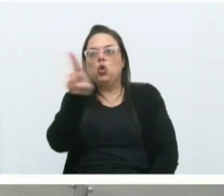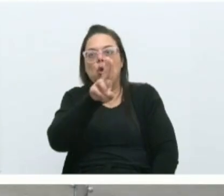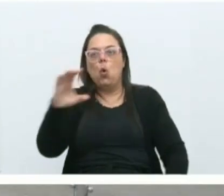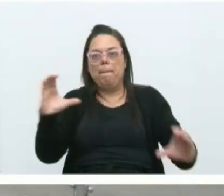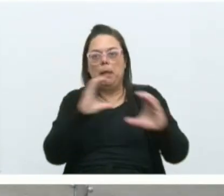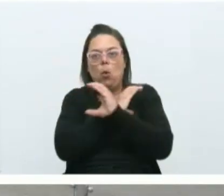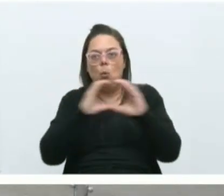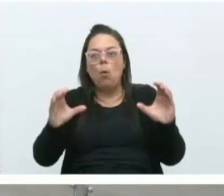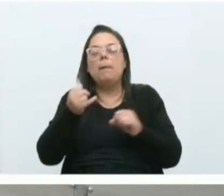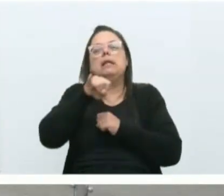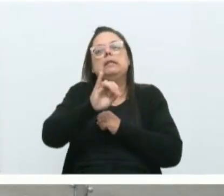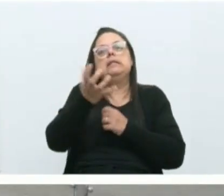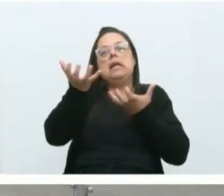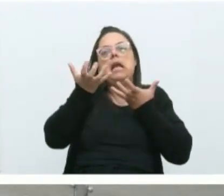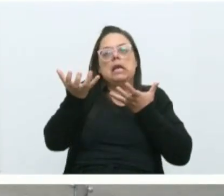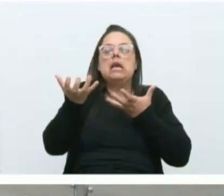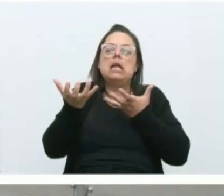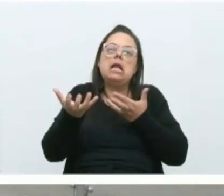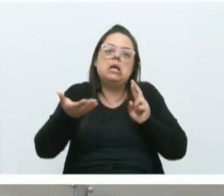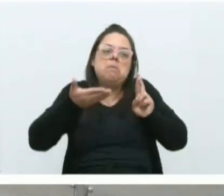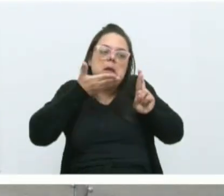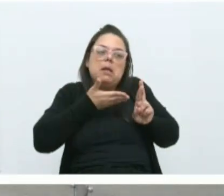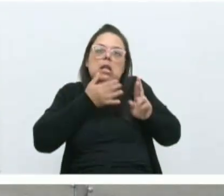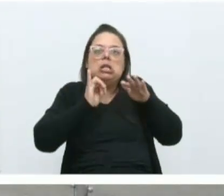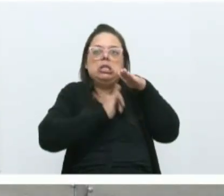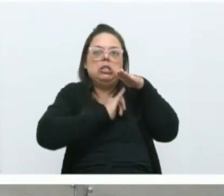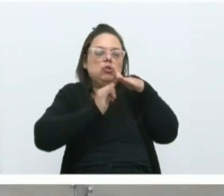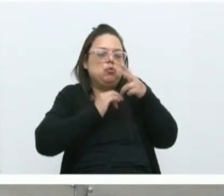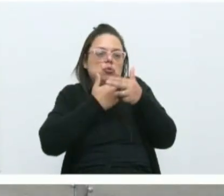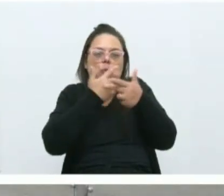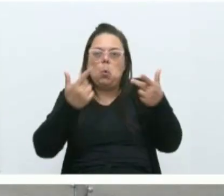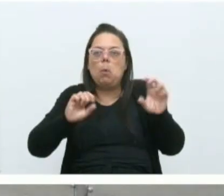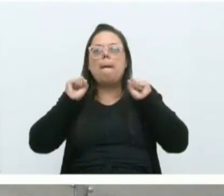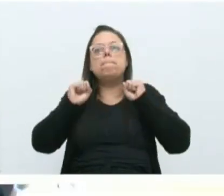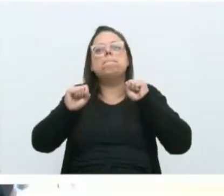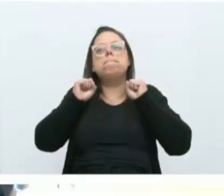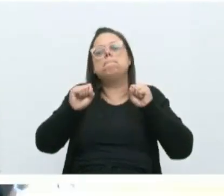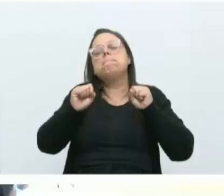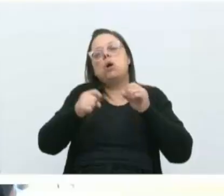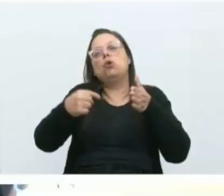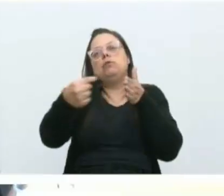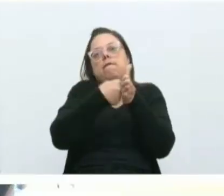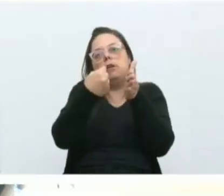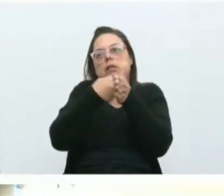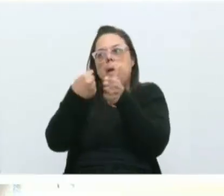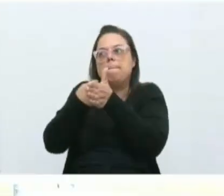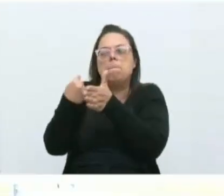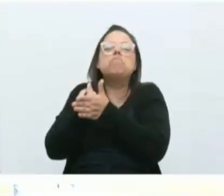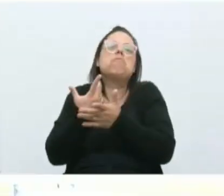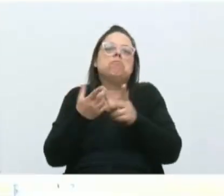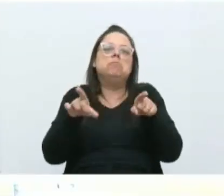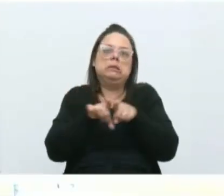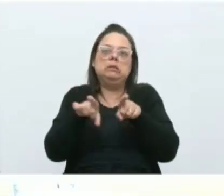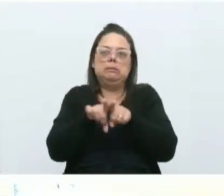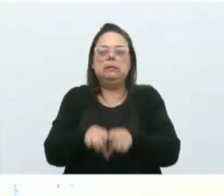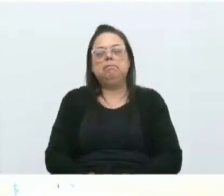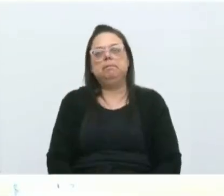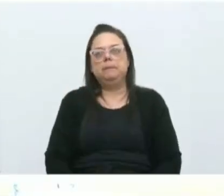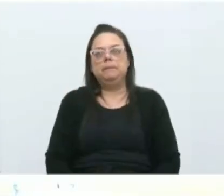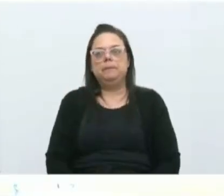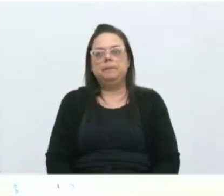se quiser falar se representa ou não alguma instituição, e pode abrir os seus questionamentos ou apontamentos.